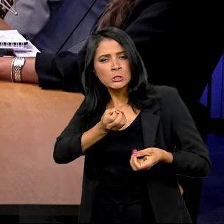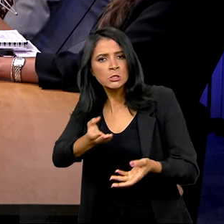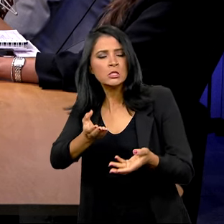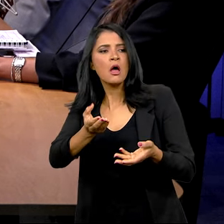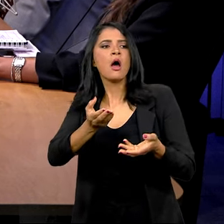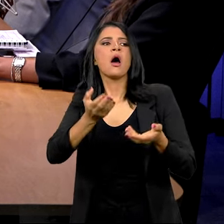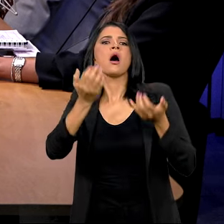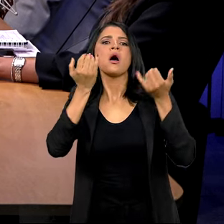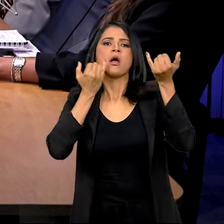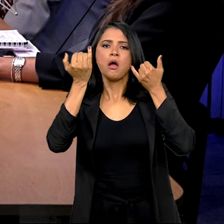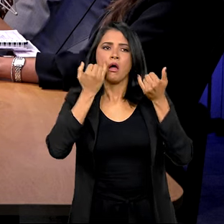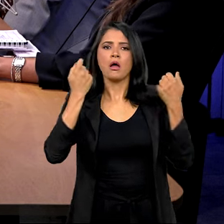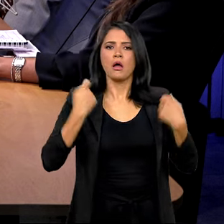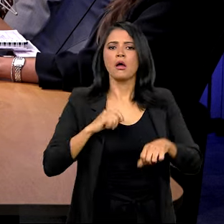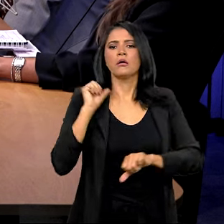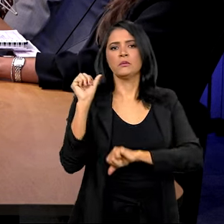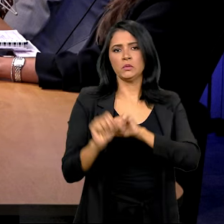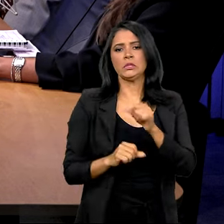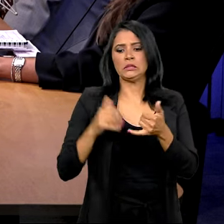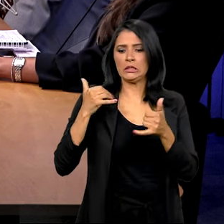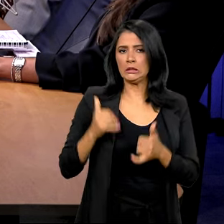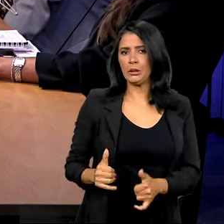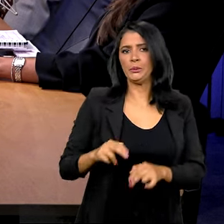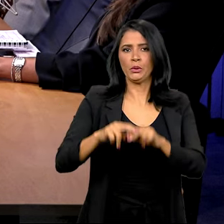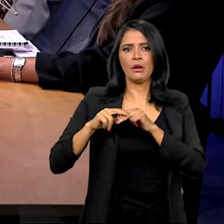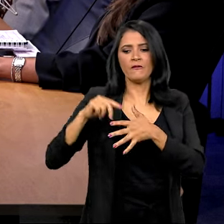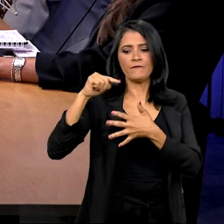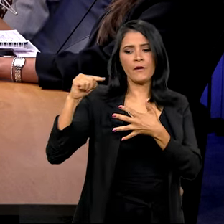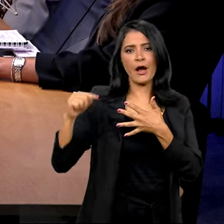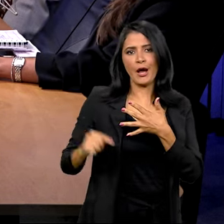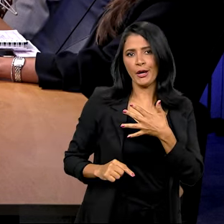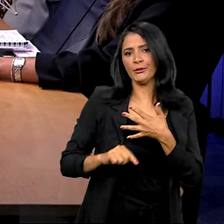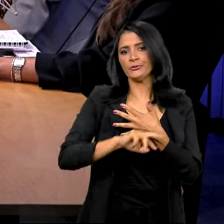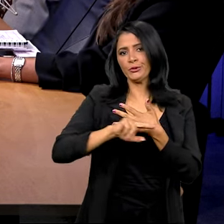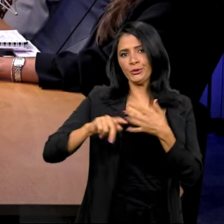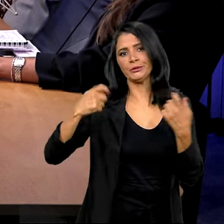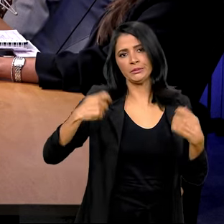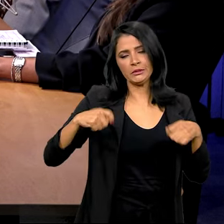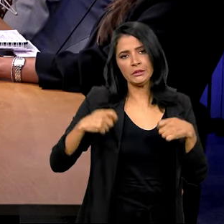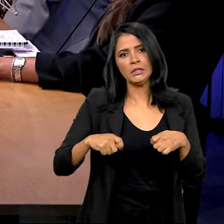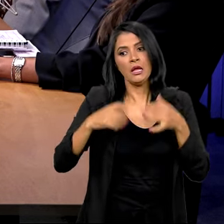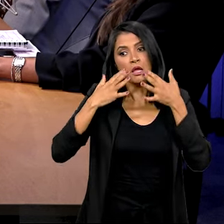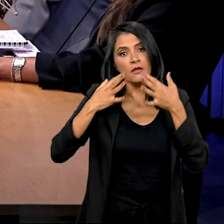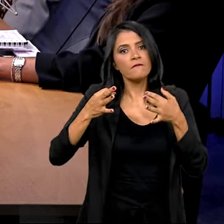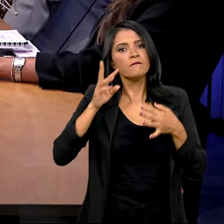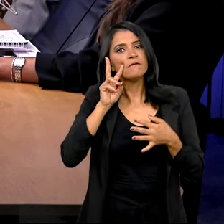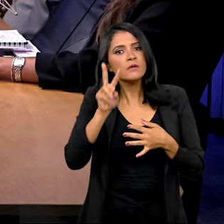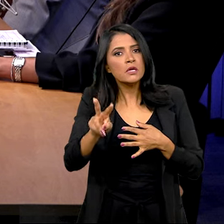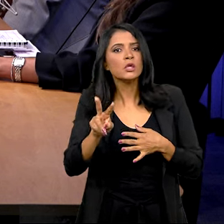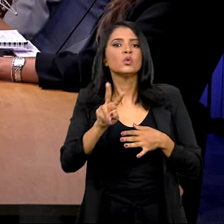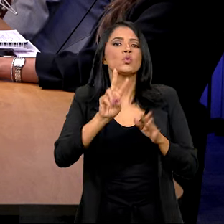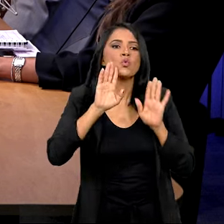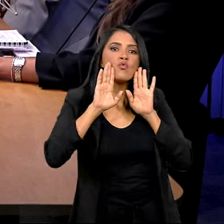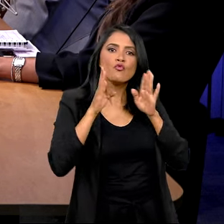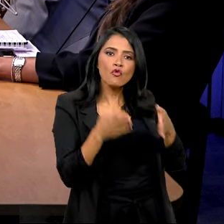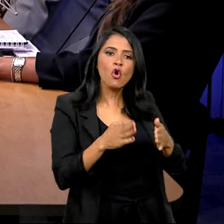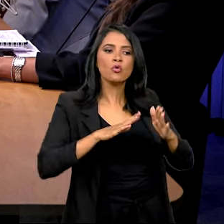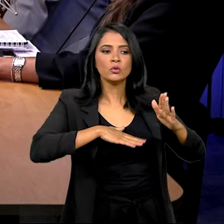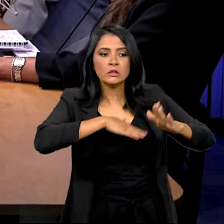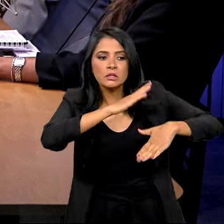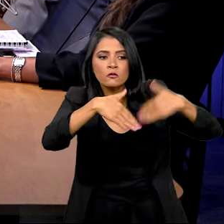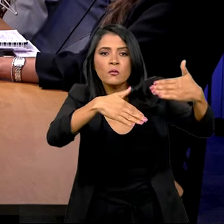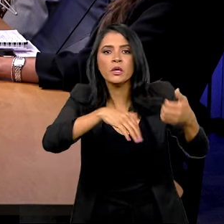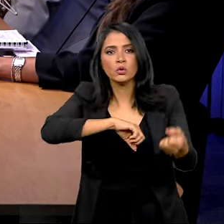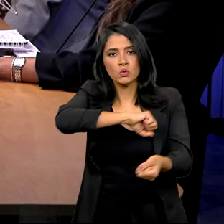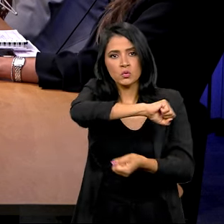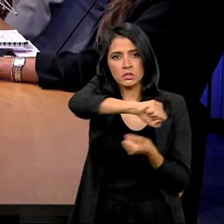de uma transição energética por vários fatores e uma transição energética que tem que ser vista sob o enfoque do desenvolvimento sustentável